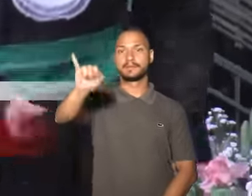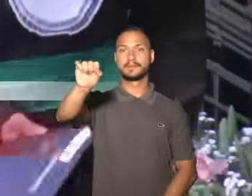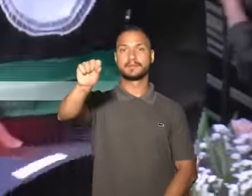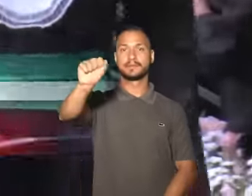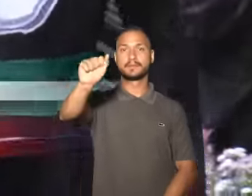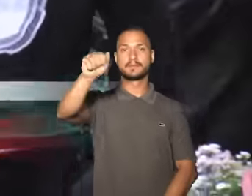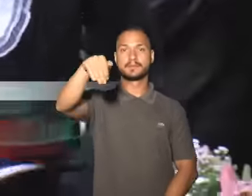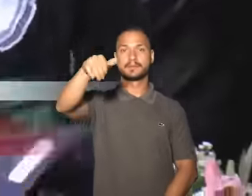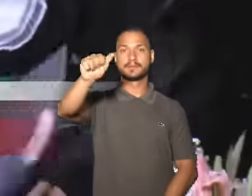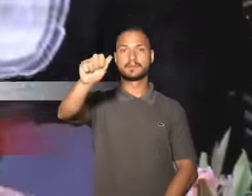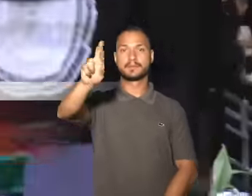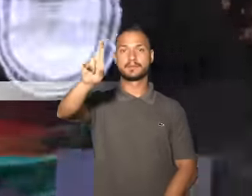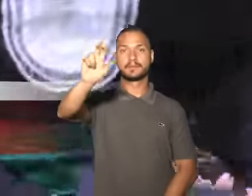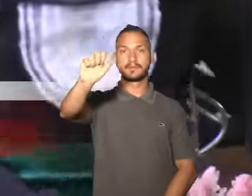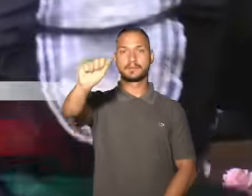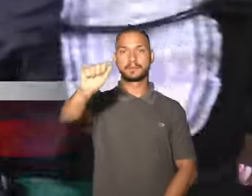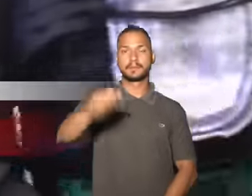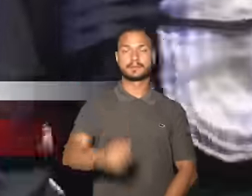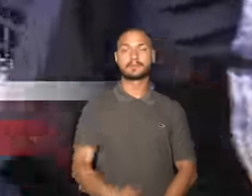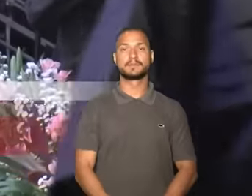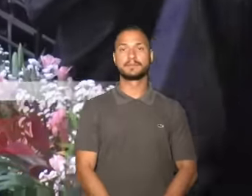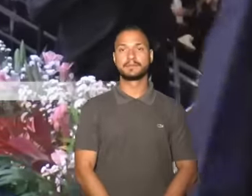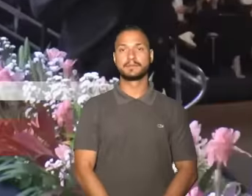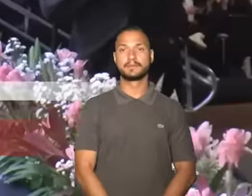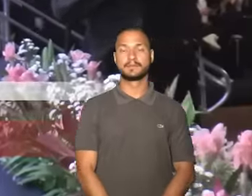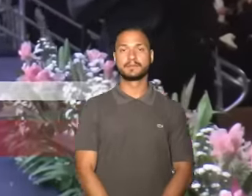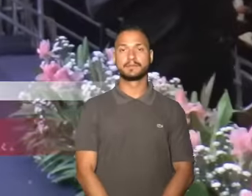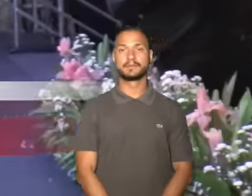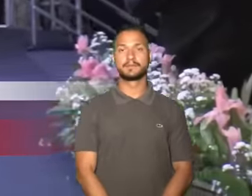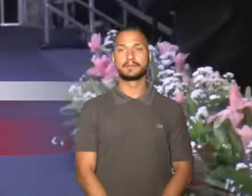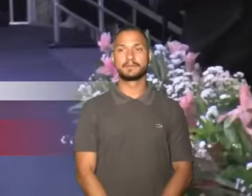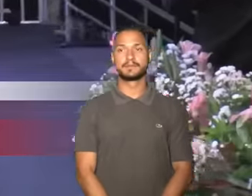Isamara Moreira de Souza.